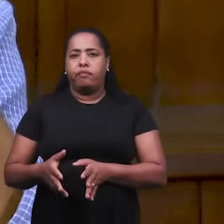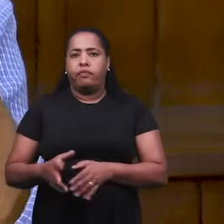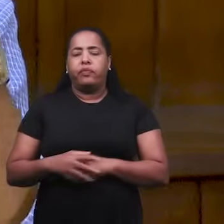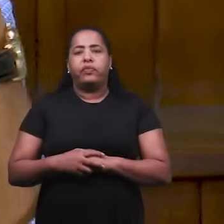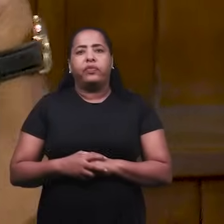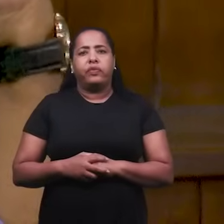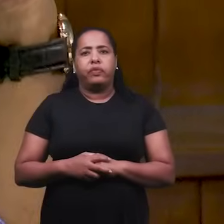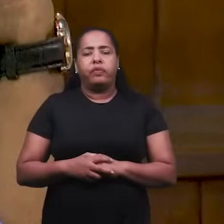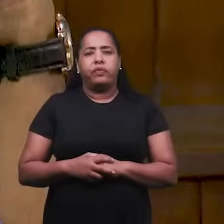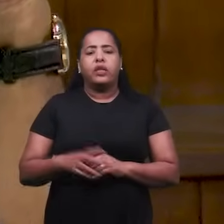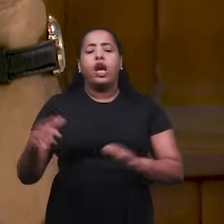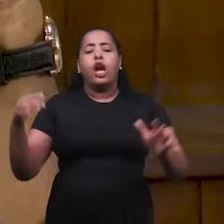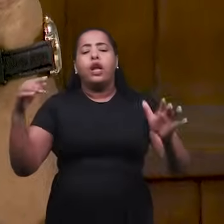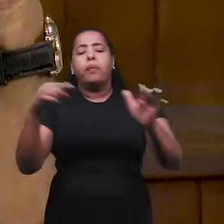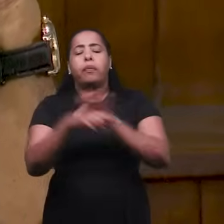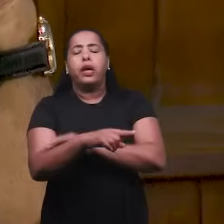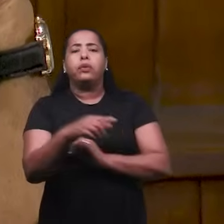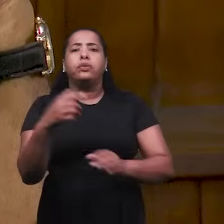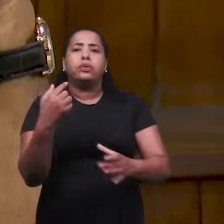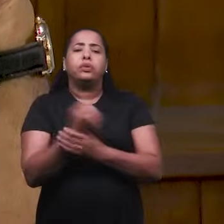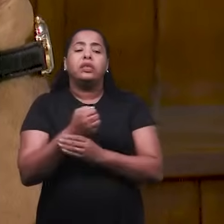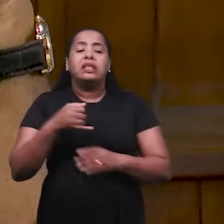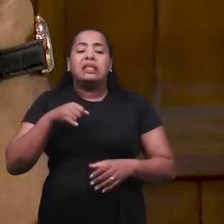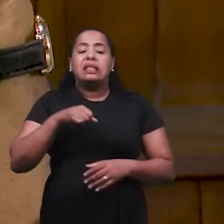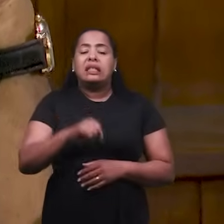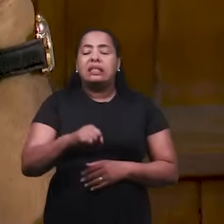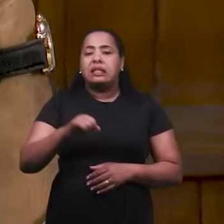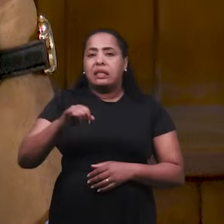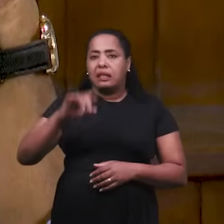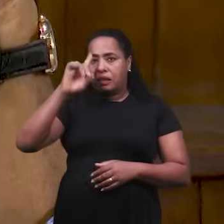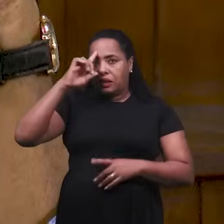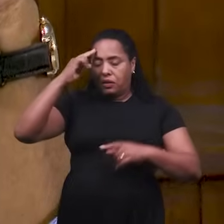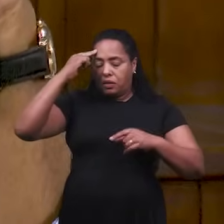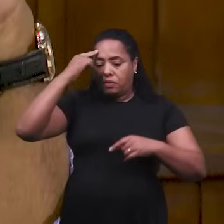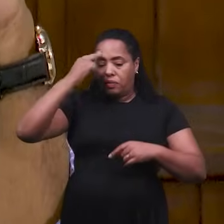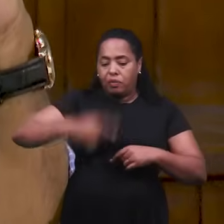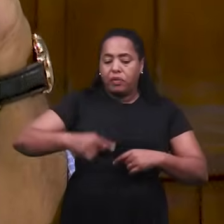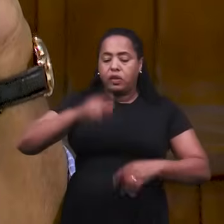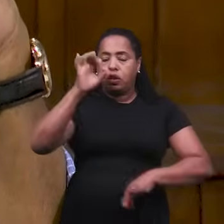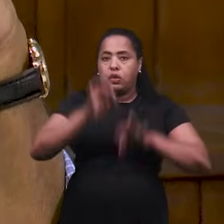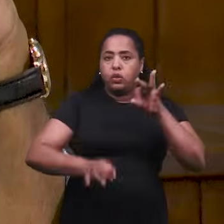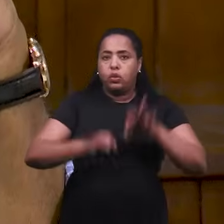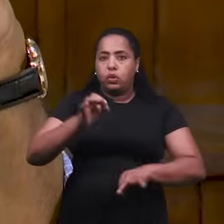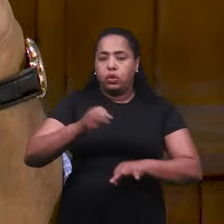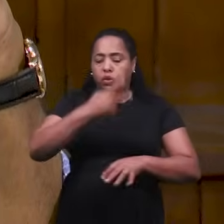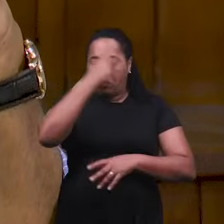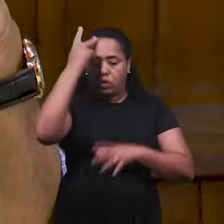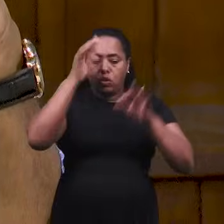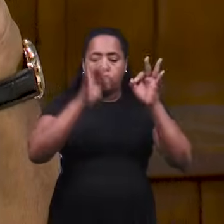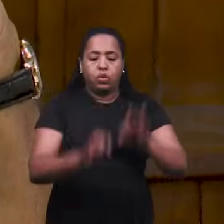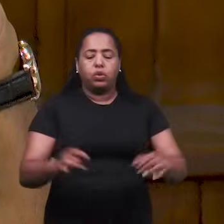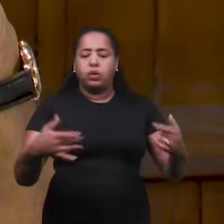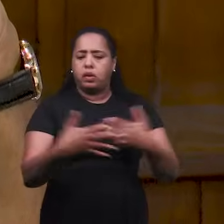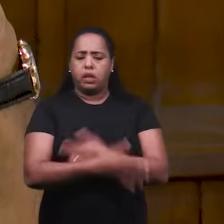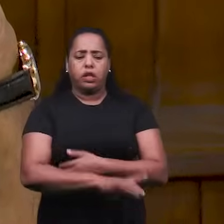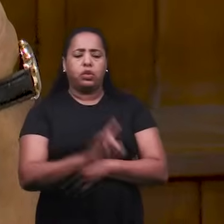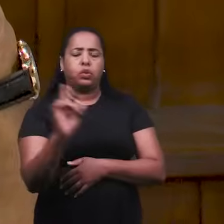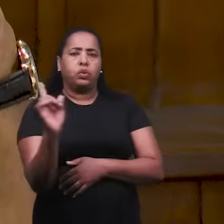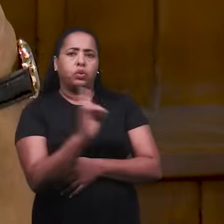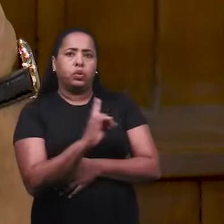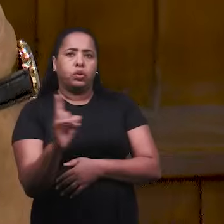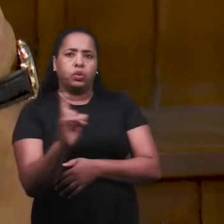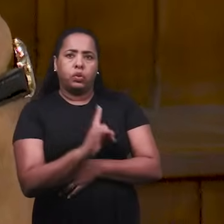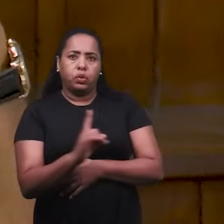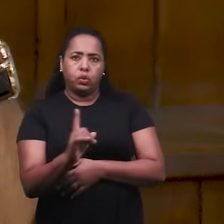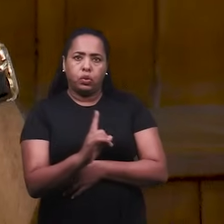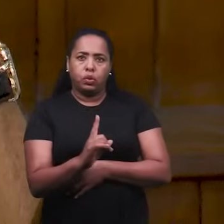isso? Perguntou se Deus mandaria o juízo com o justo ali na cidade. Ele falou, não, de jeito, enquanto ele não sair da